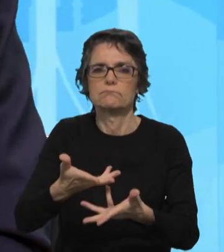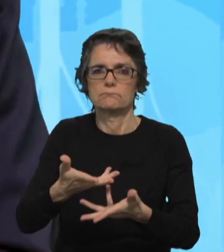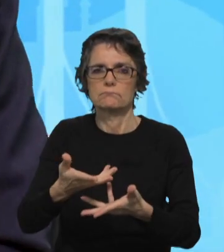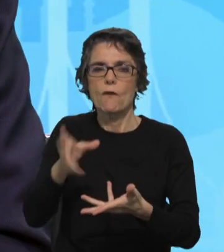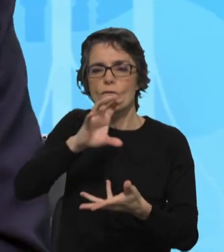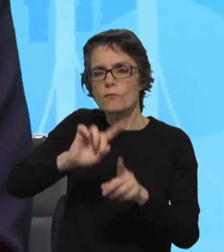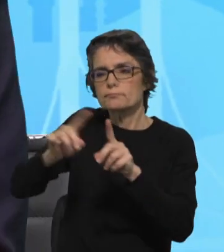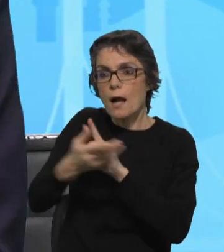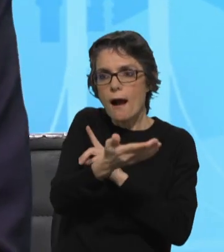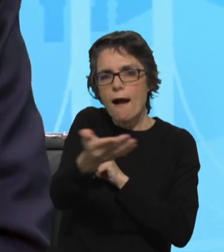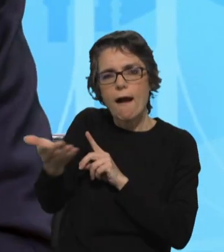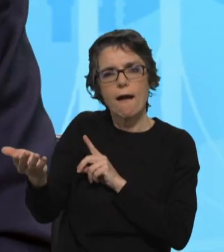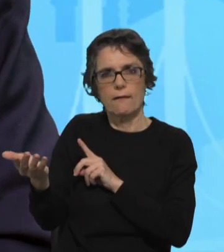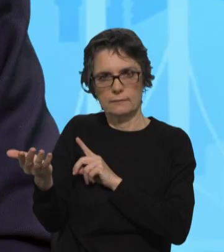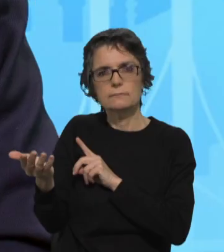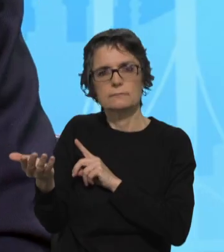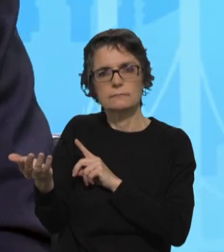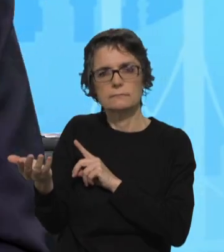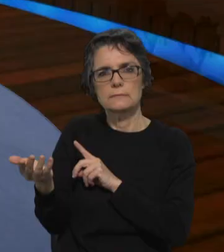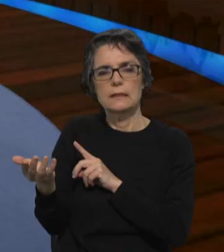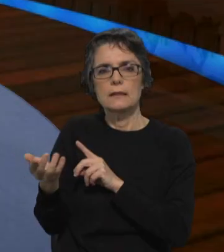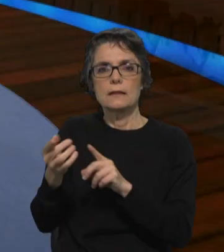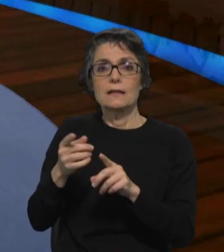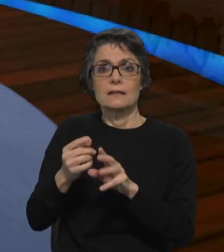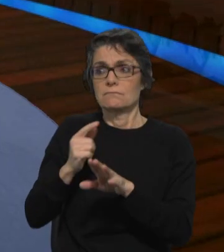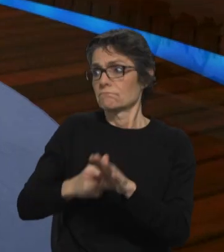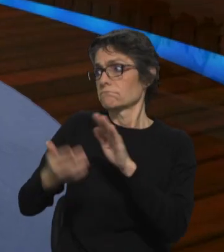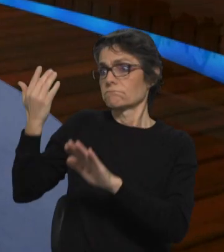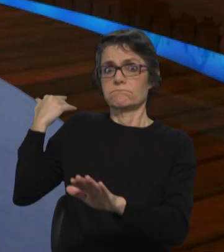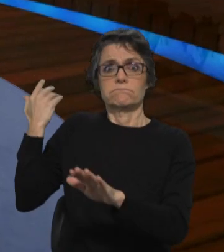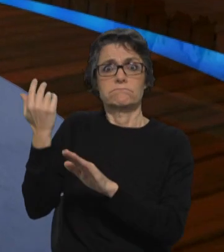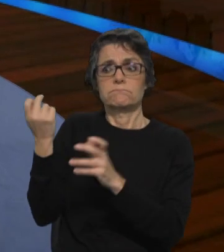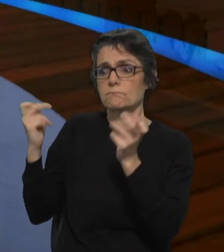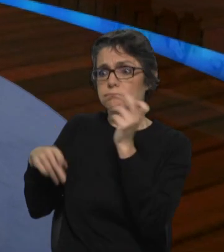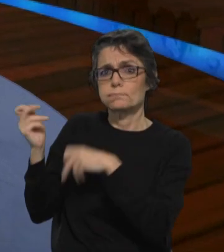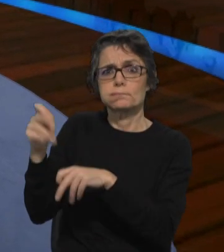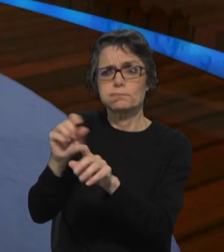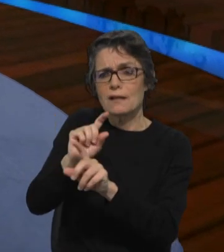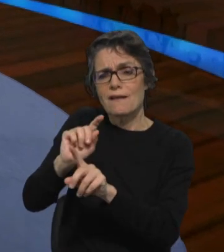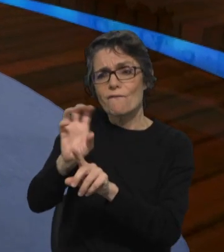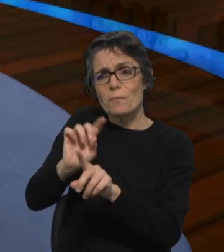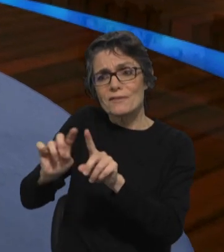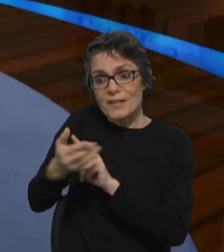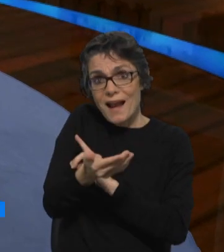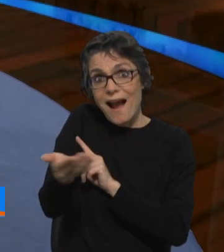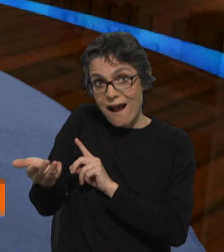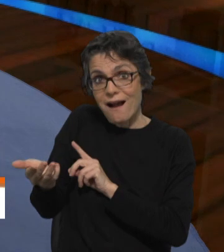expressões, testemunhos realmente acontecidos de lava-pés, para usar outra vez a carga simbólica, que não precisam de ser